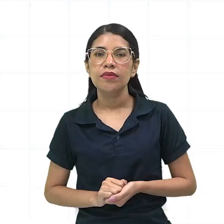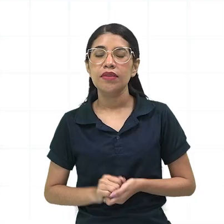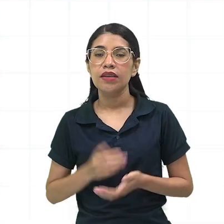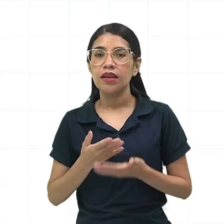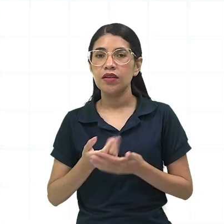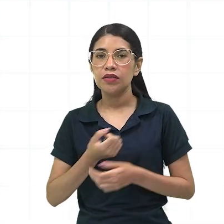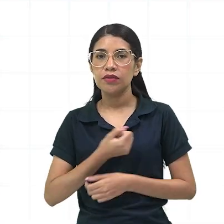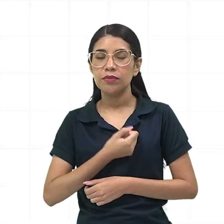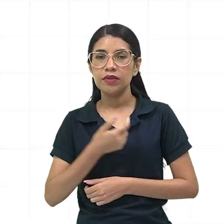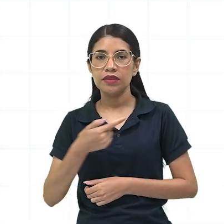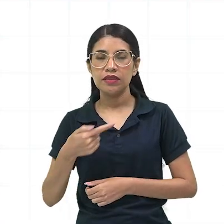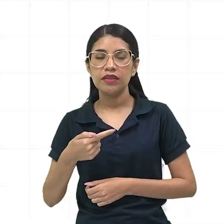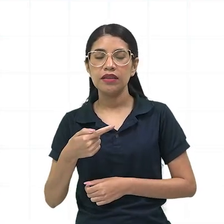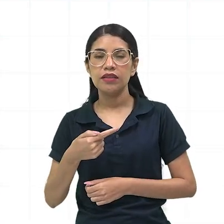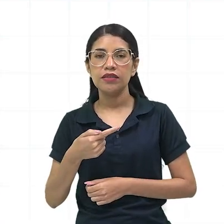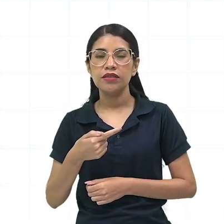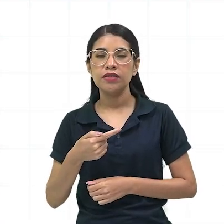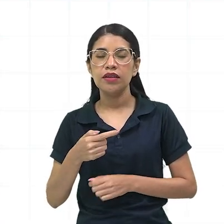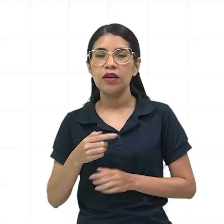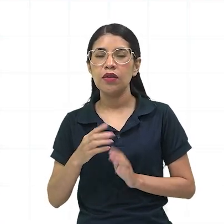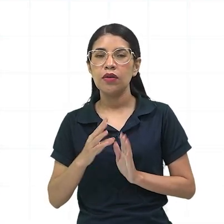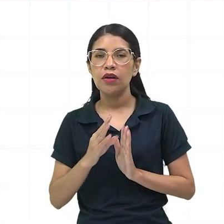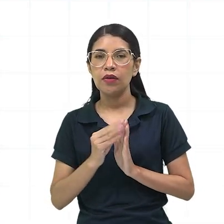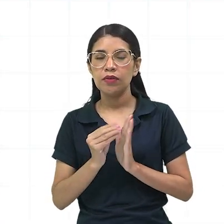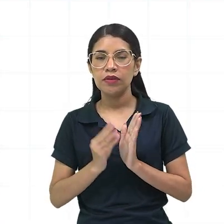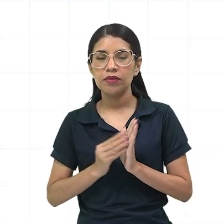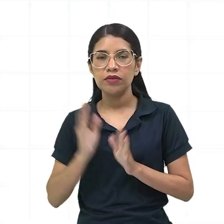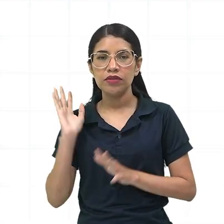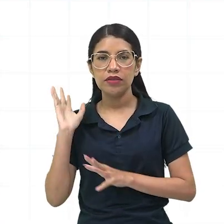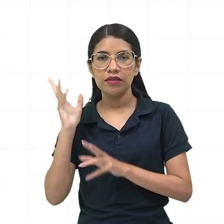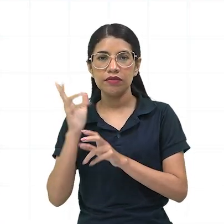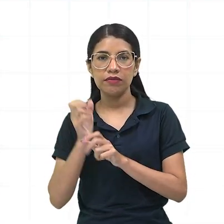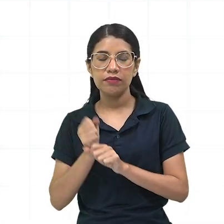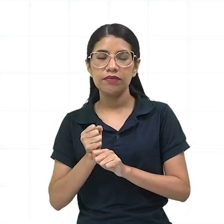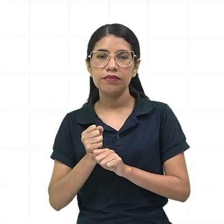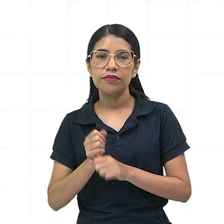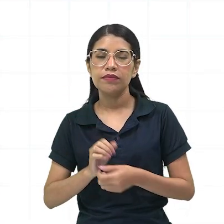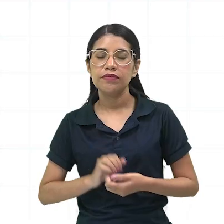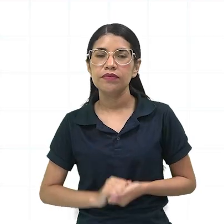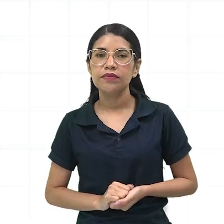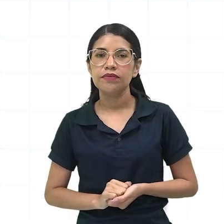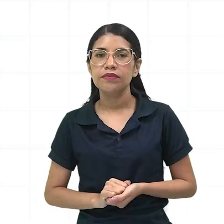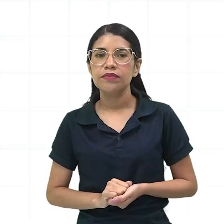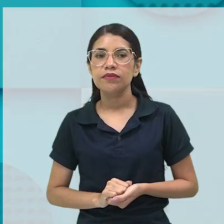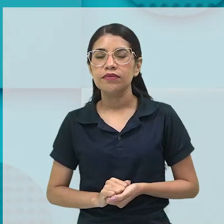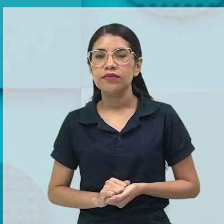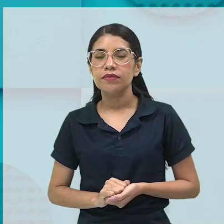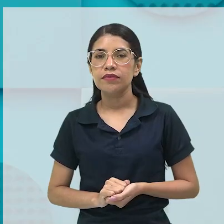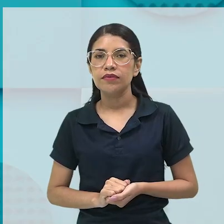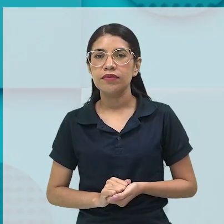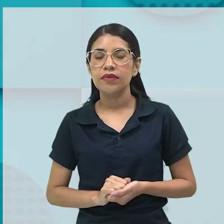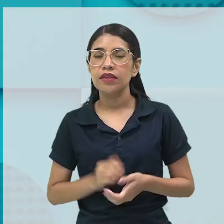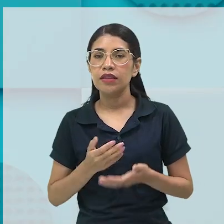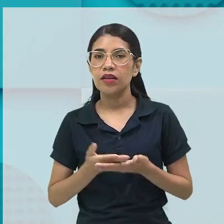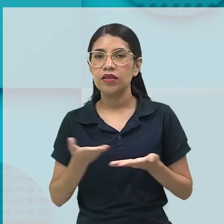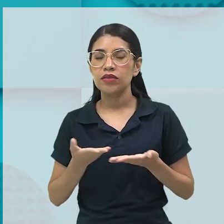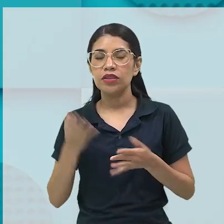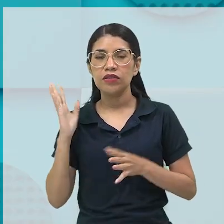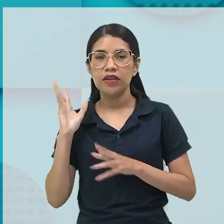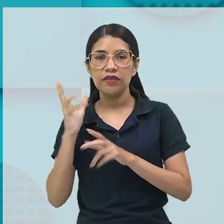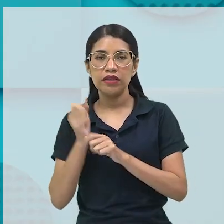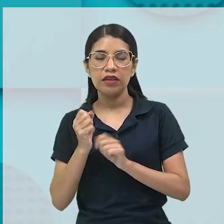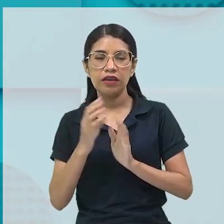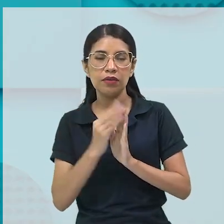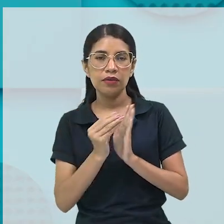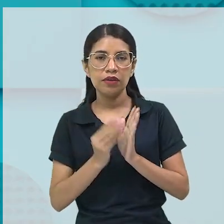Esta é a nossa aula de número 7 e teremos revisão e avaliação. Então, nesta aula, nós vamos